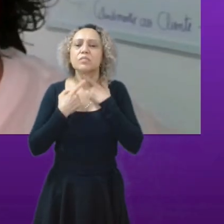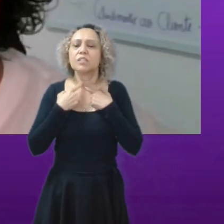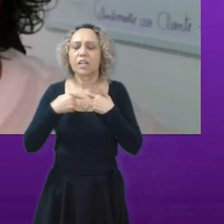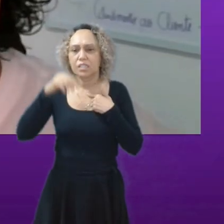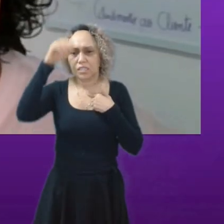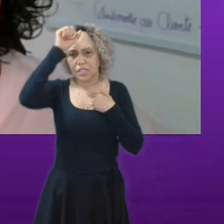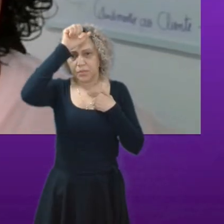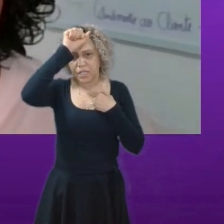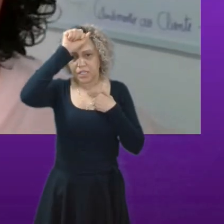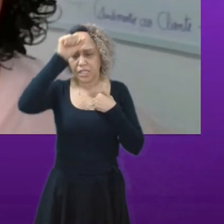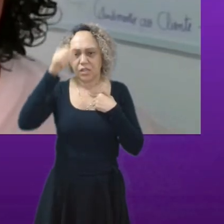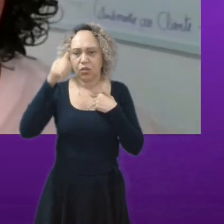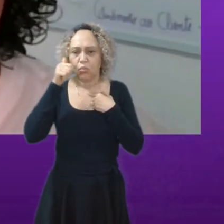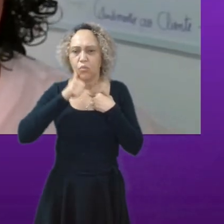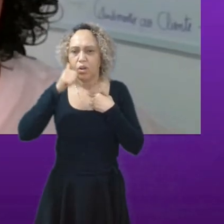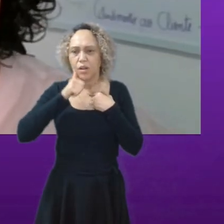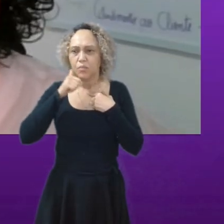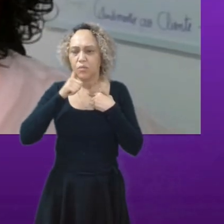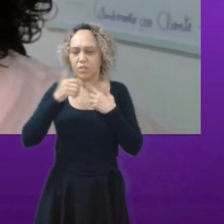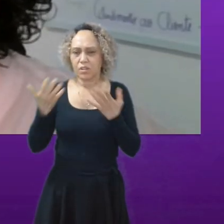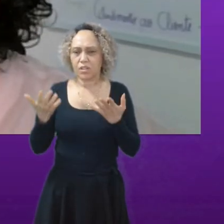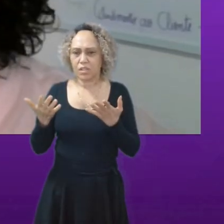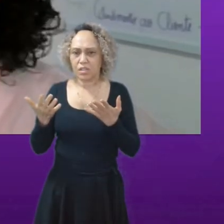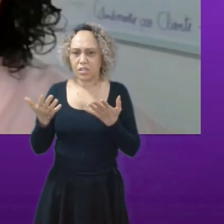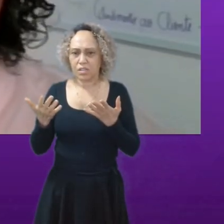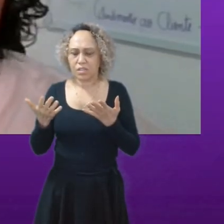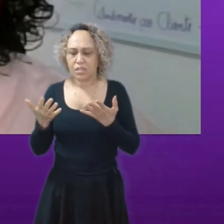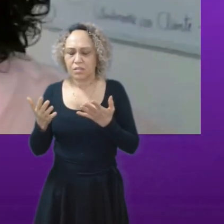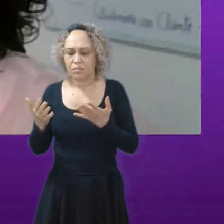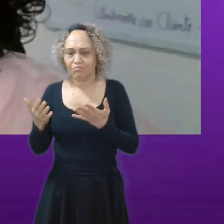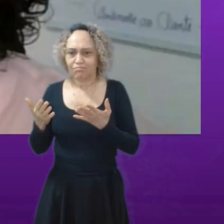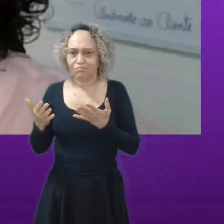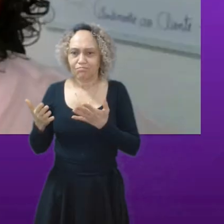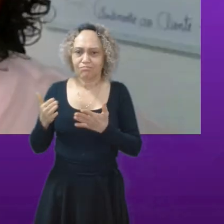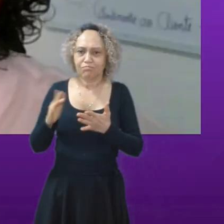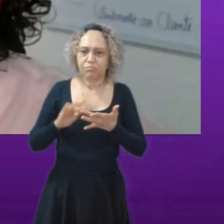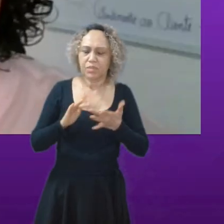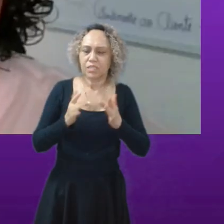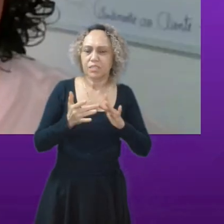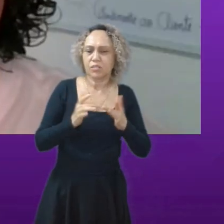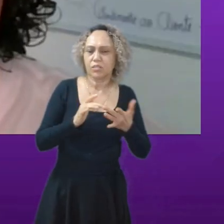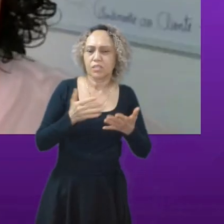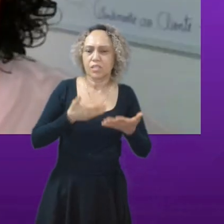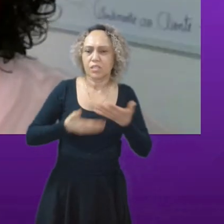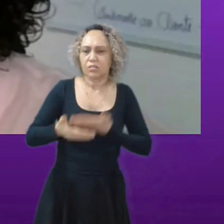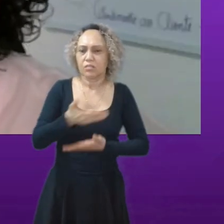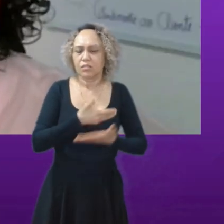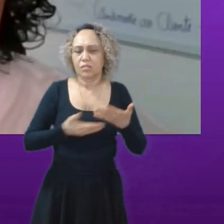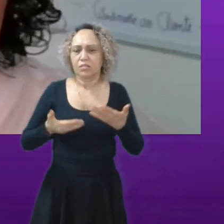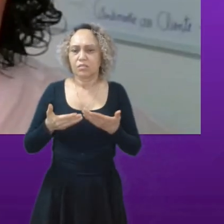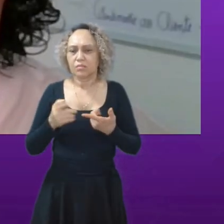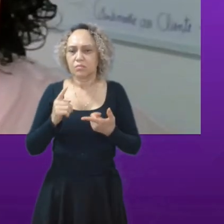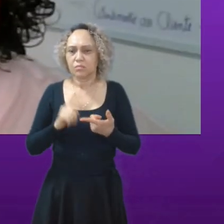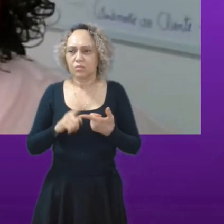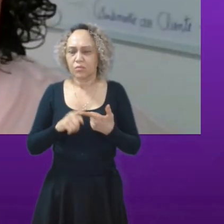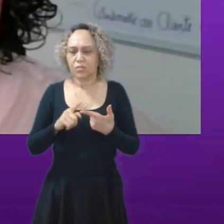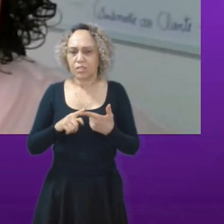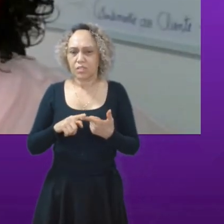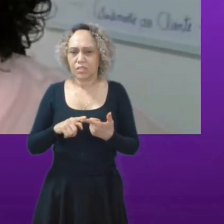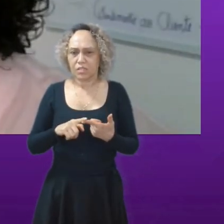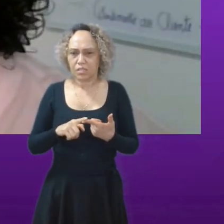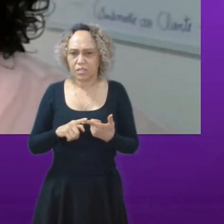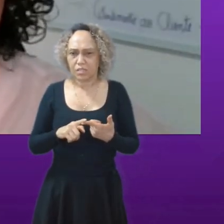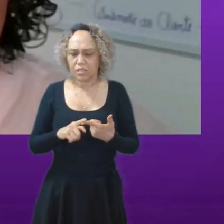uma mulher sair daqui para ali, se conectar, Sim. porque toda essa outra parte